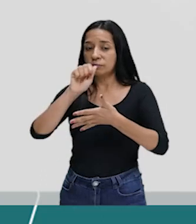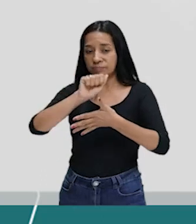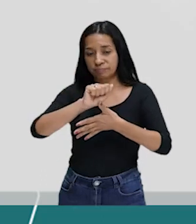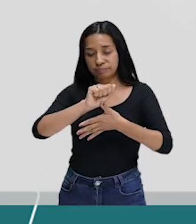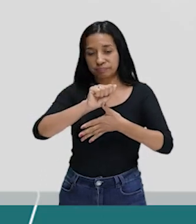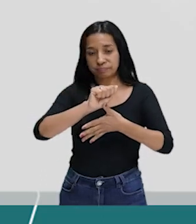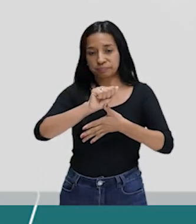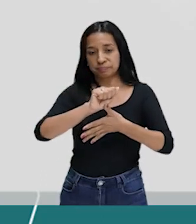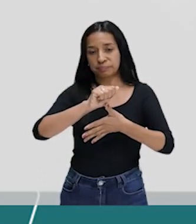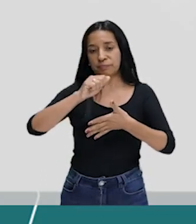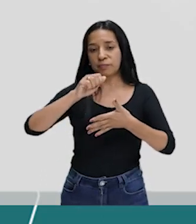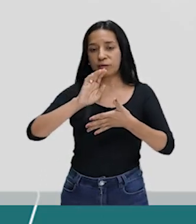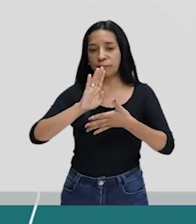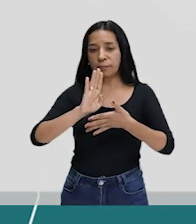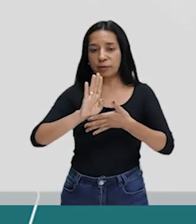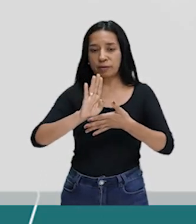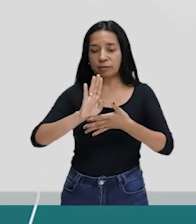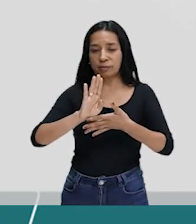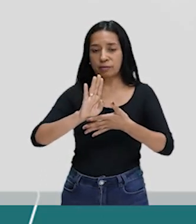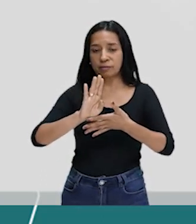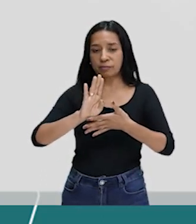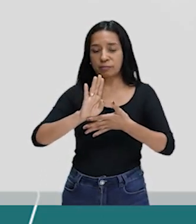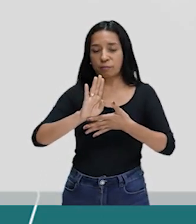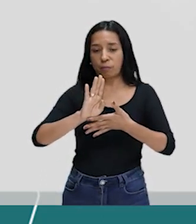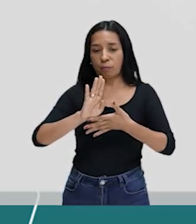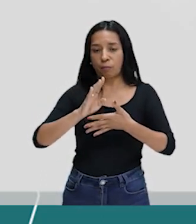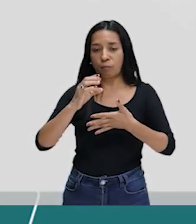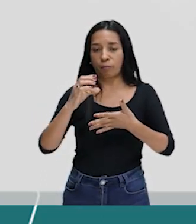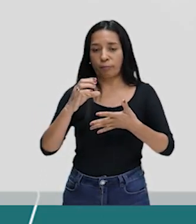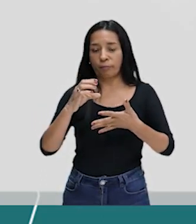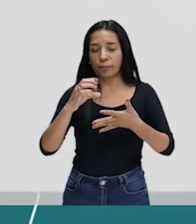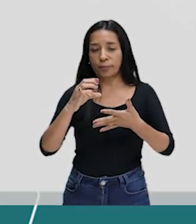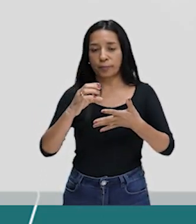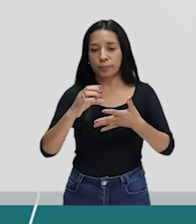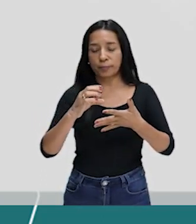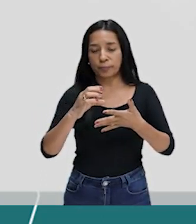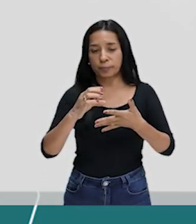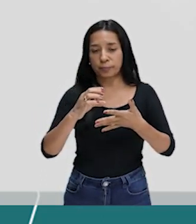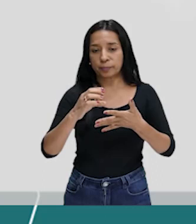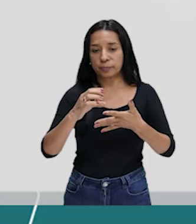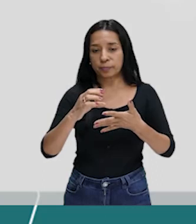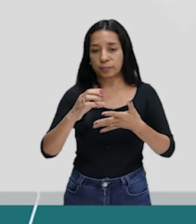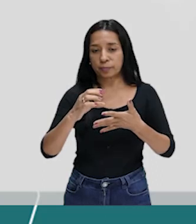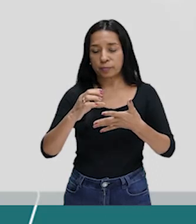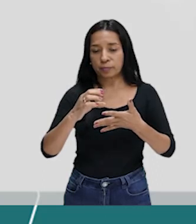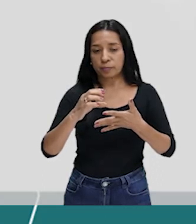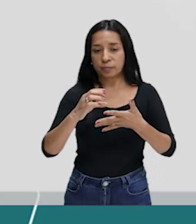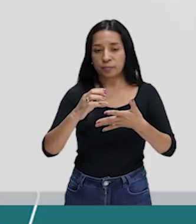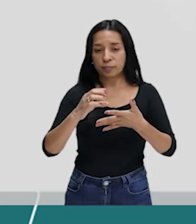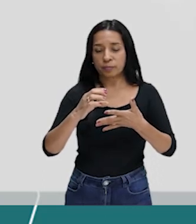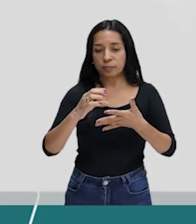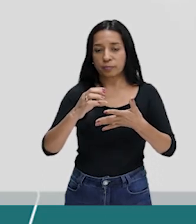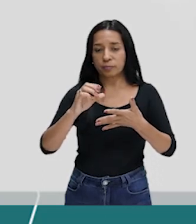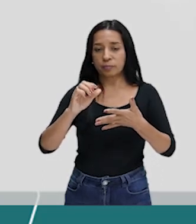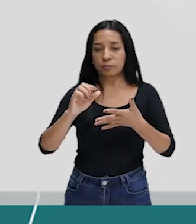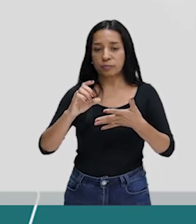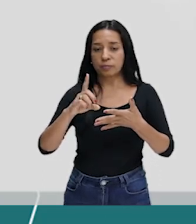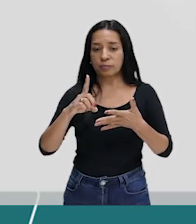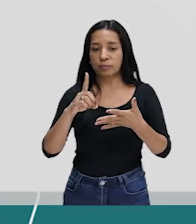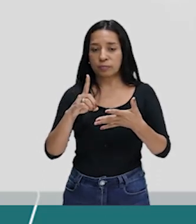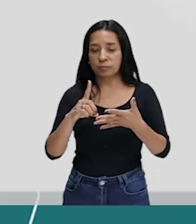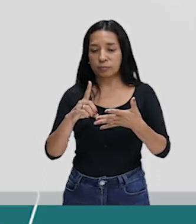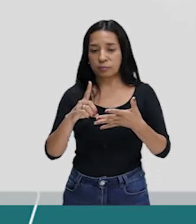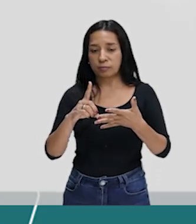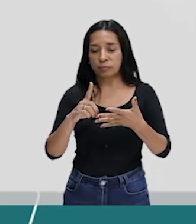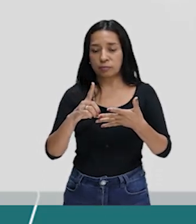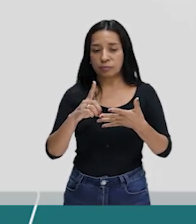letra B, núcleo estelar, letra C, estrela de nêutrons,